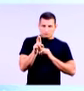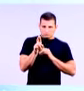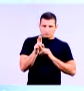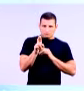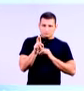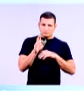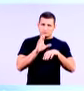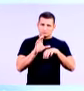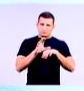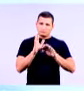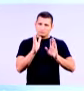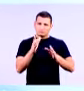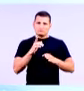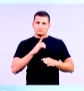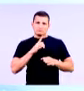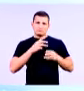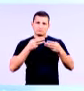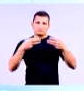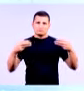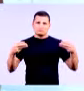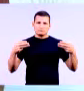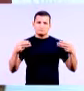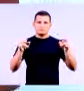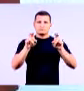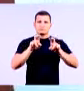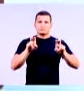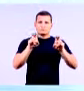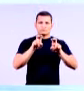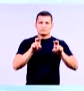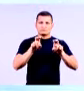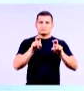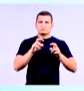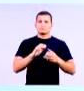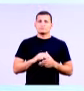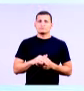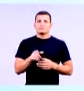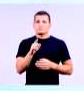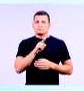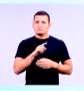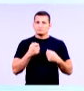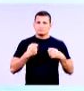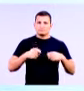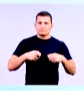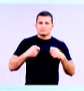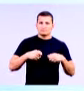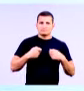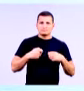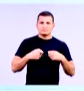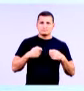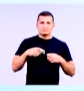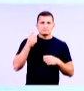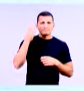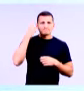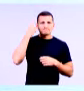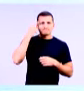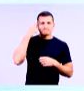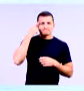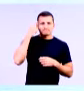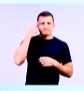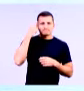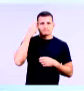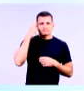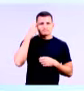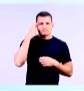tem uma rede de computadores, ok? Então, você deve, então, pensar da seguinte forma,